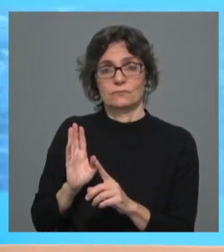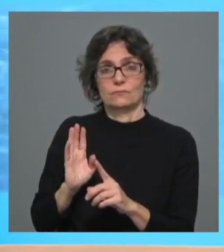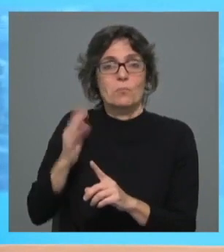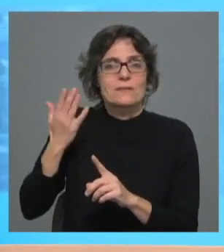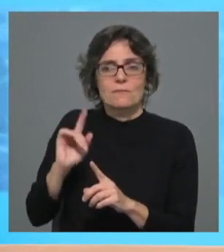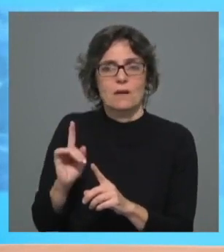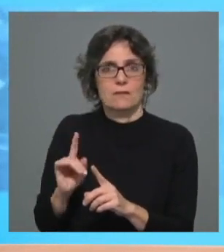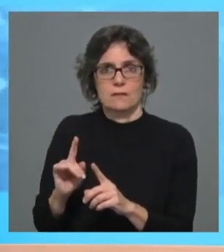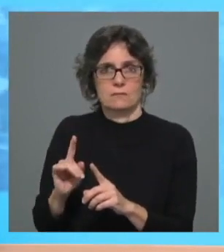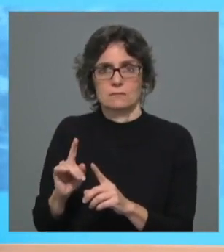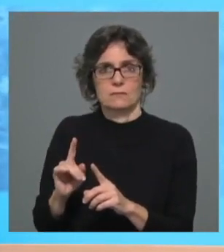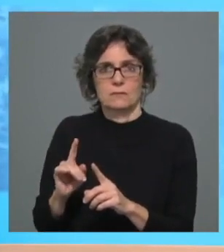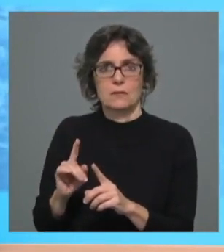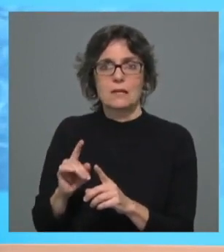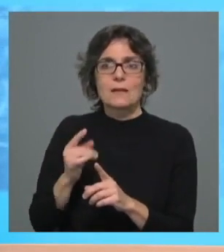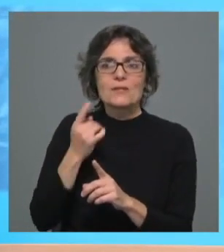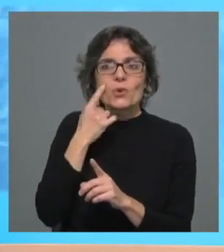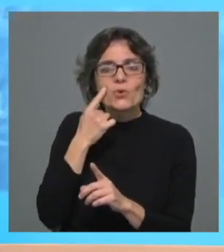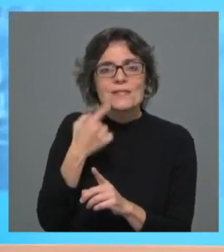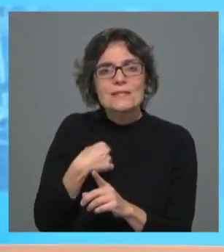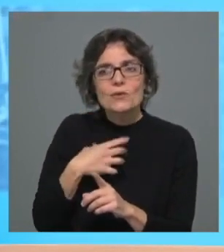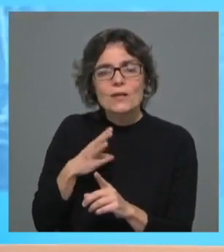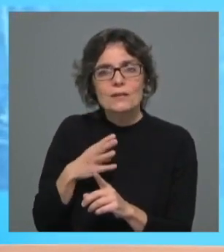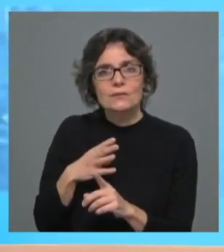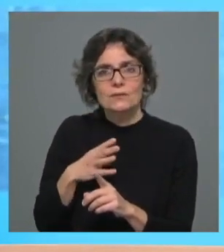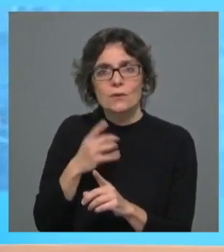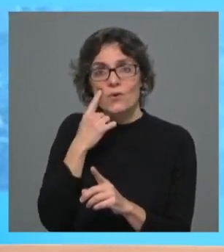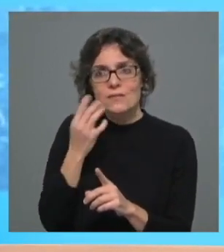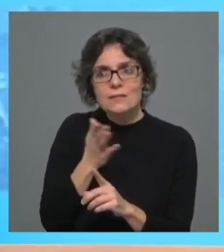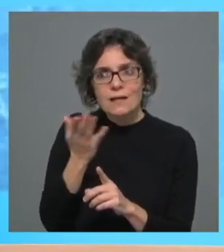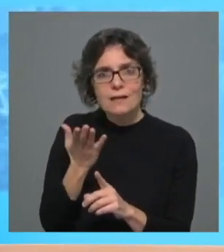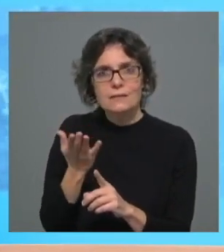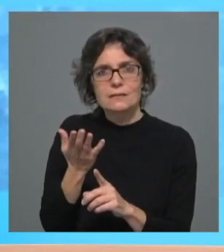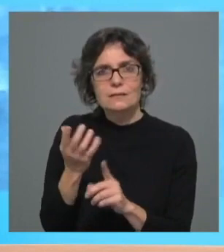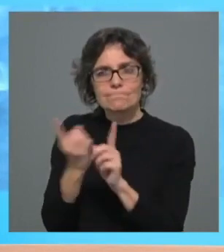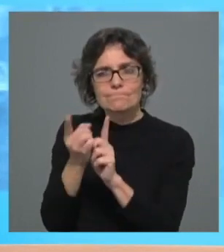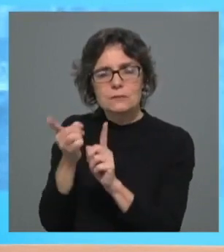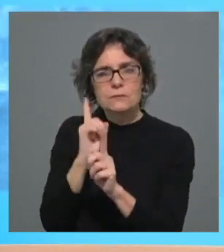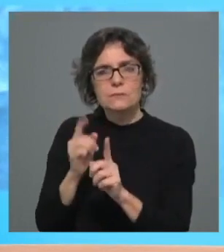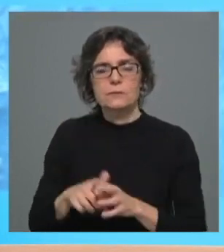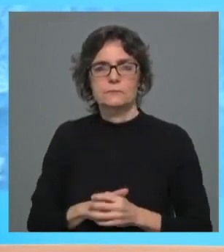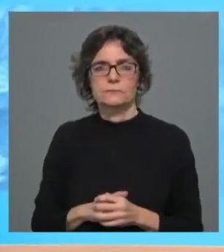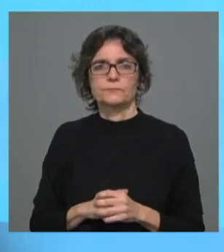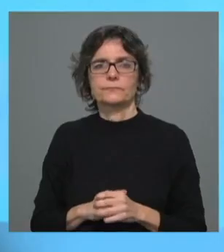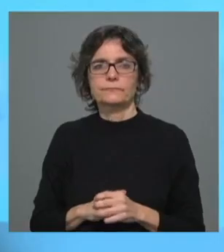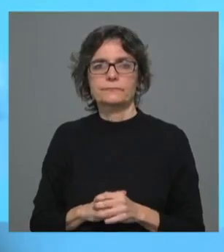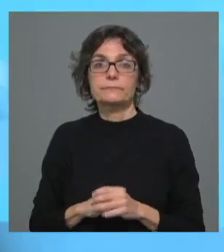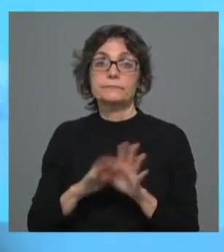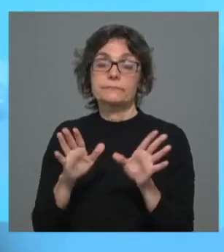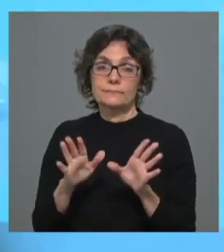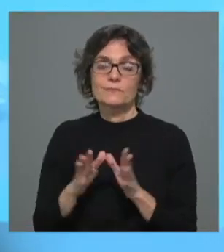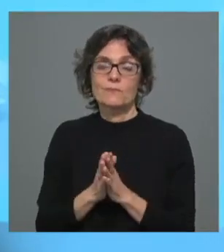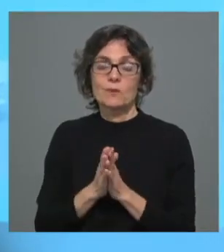para já né se não conhecermos porque eu acho que é coisa mais mais importante claro Pastoral da proximidade